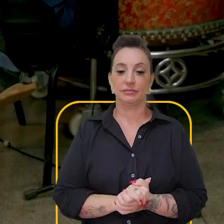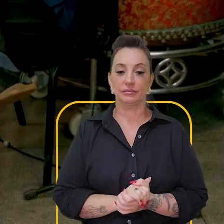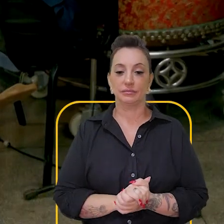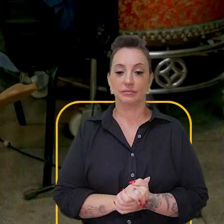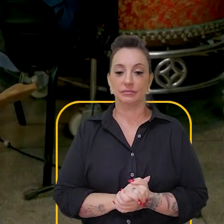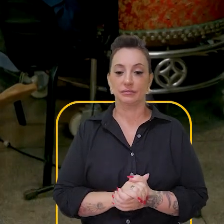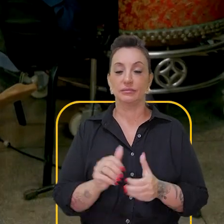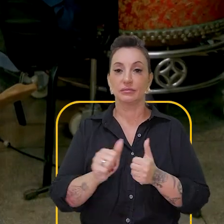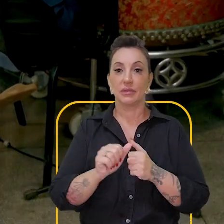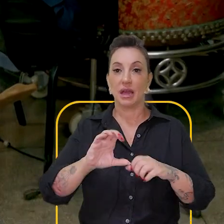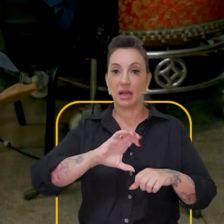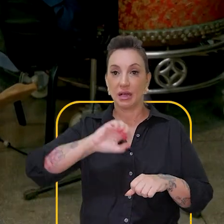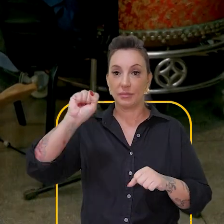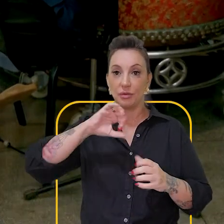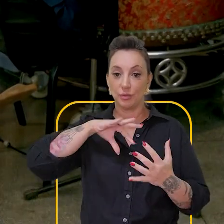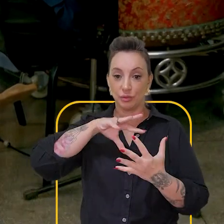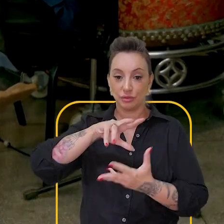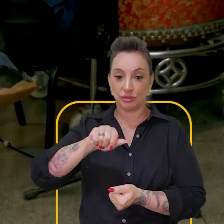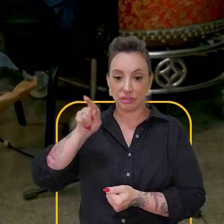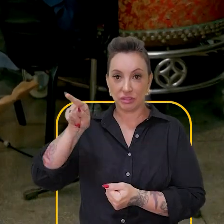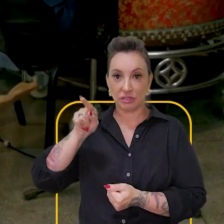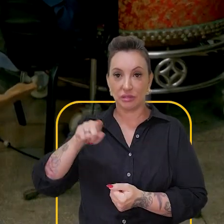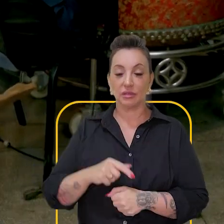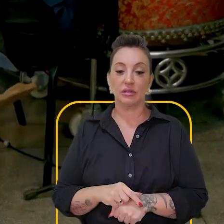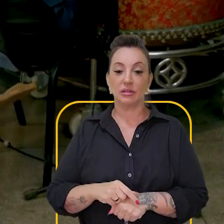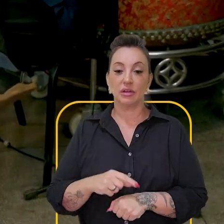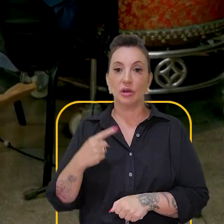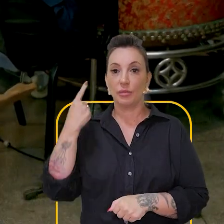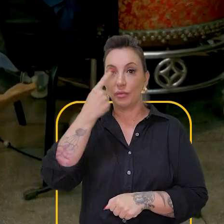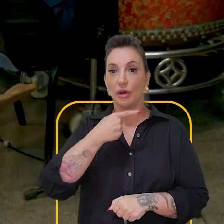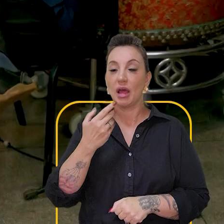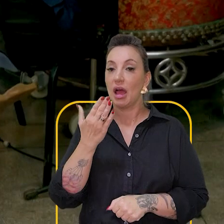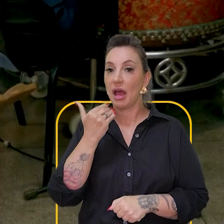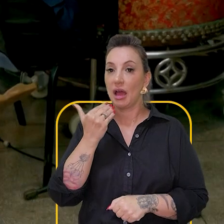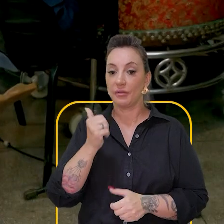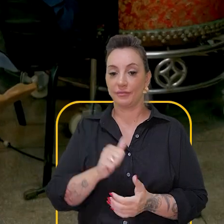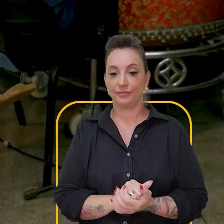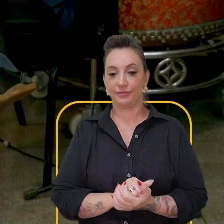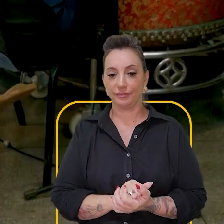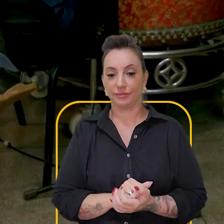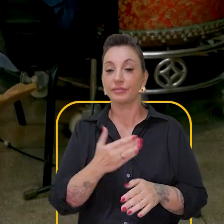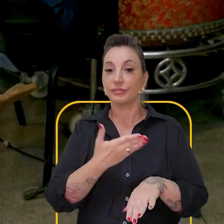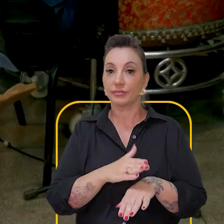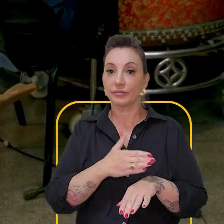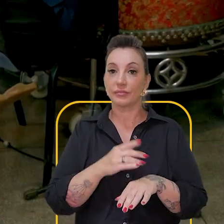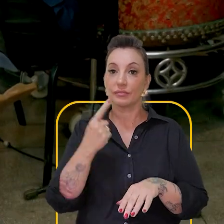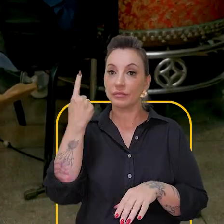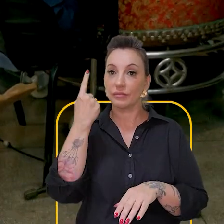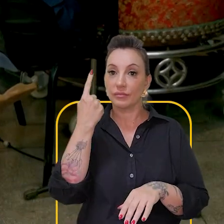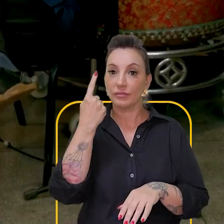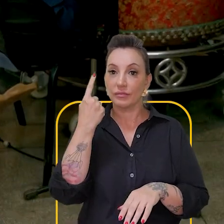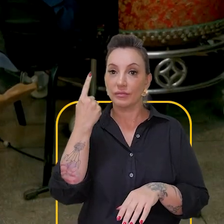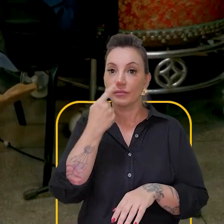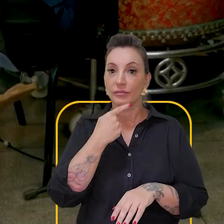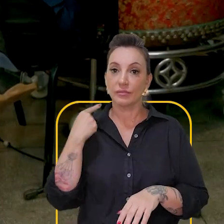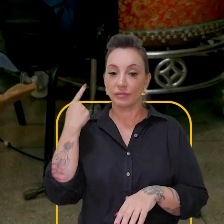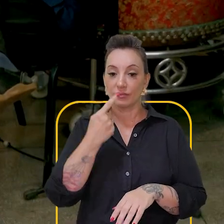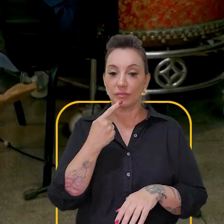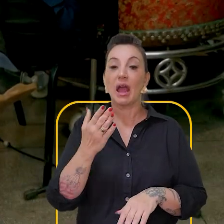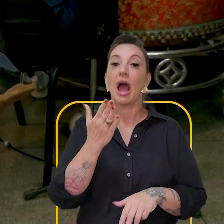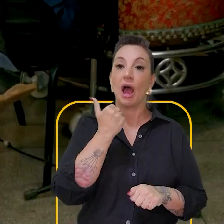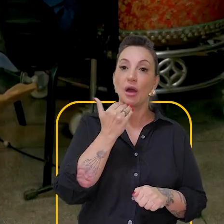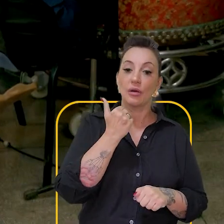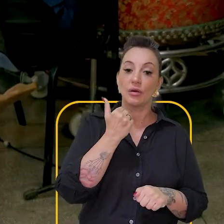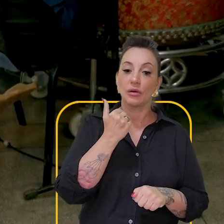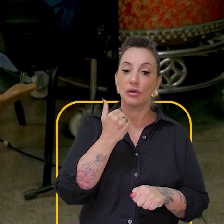treinava uma hora n daí ele almoçava dava uma duas então assim mereceu ser campeão mas ele trabalha esse